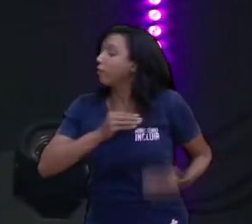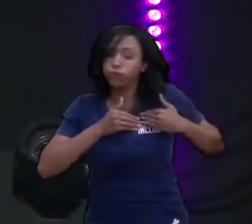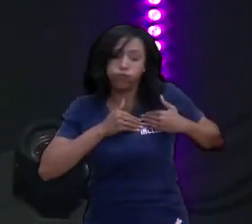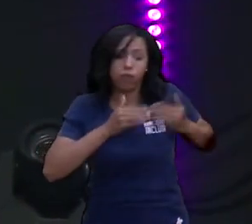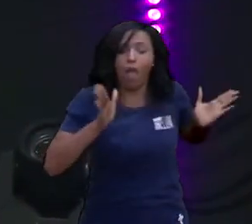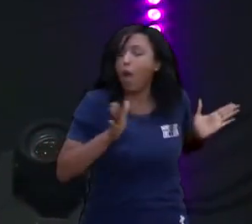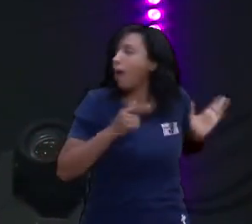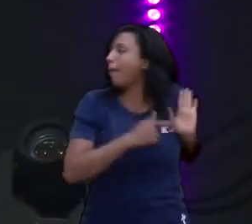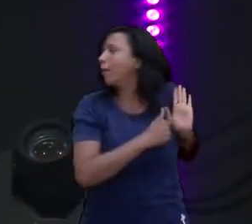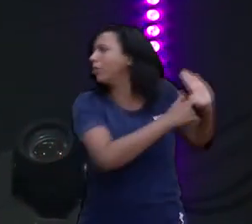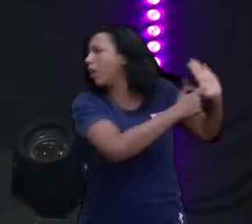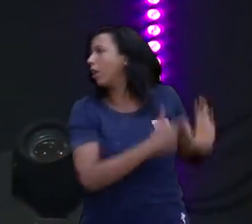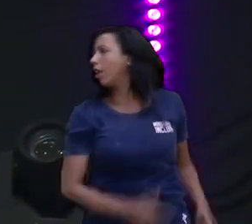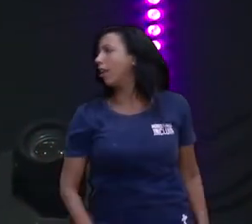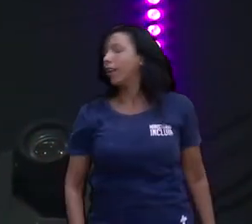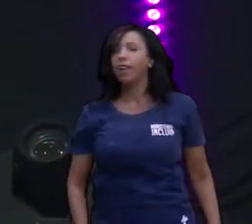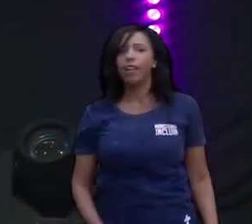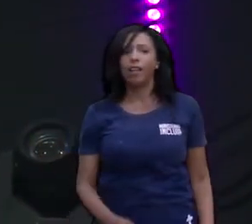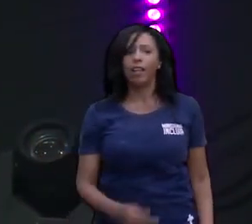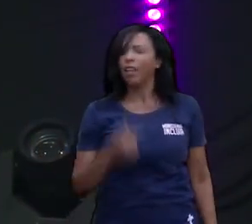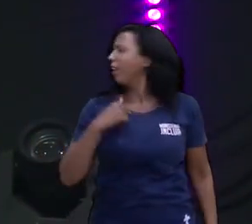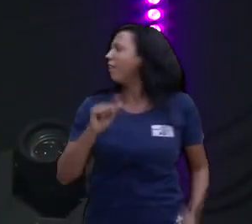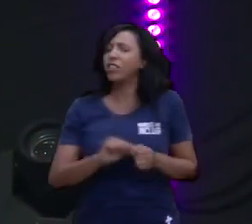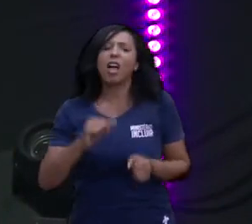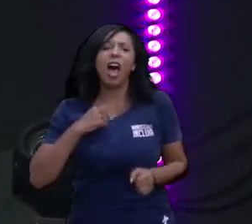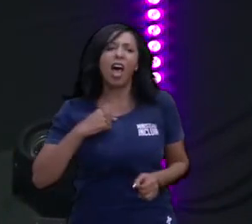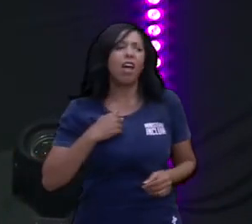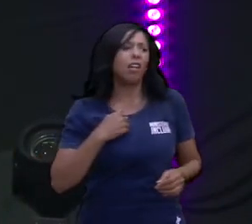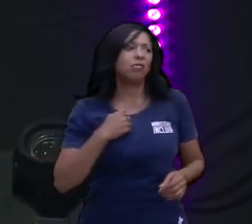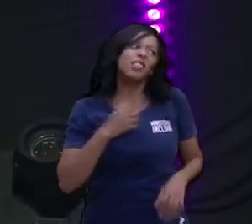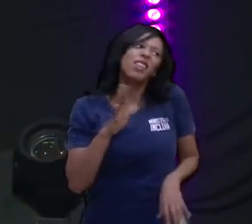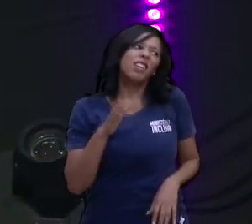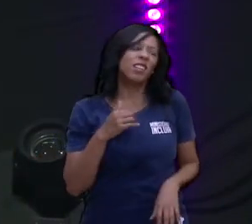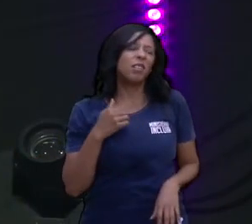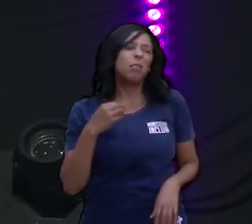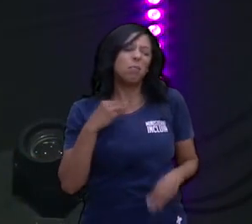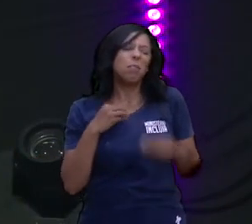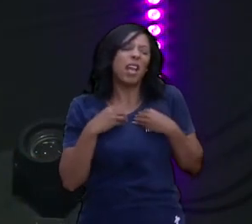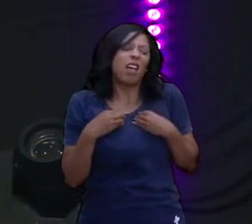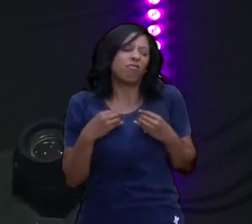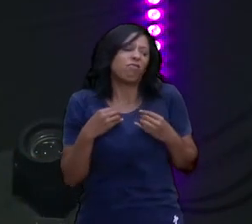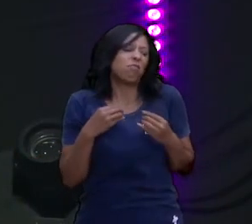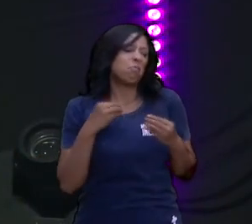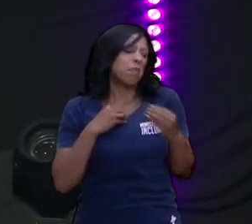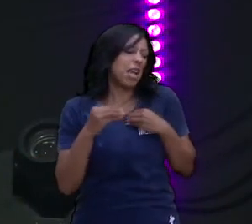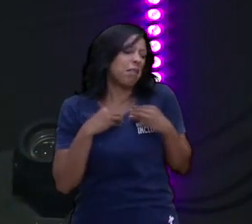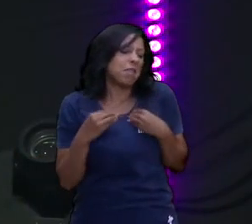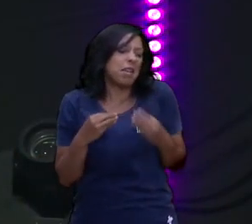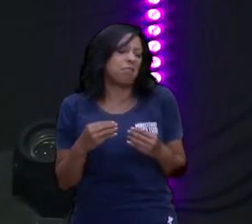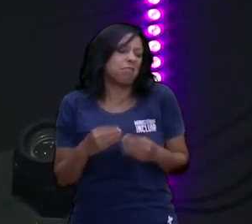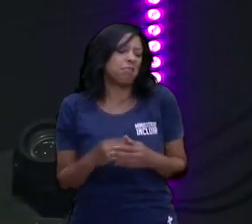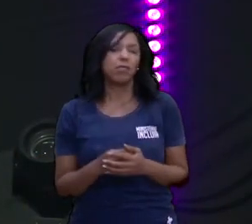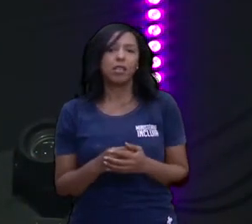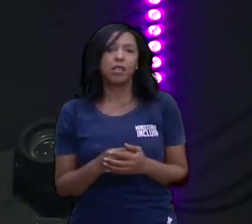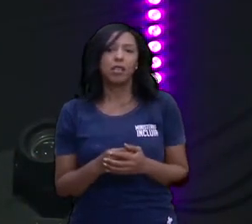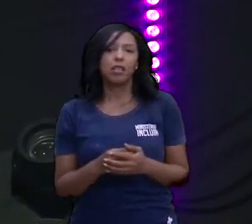não foi assim a vou pecar daqui a pouco eu faço perdão e acho que Deus é um bobalhão que vai ficar te perdoando